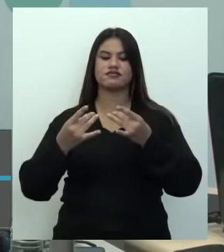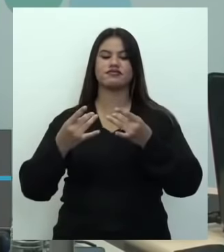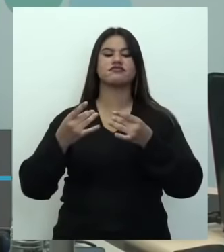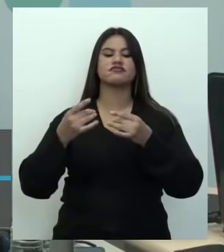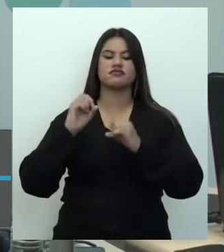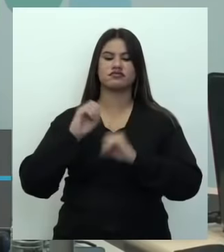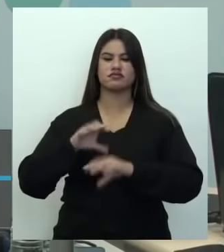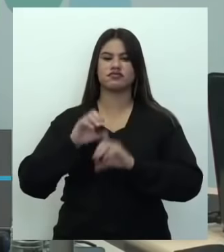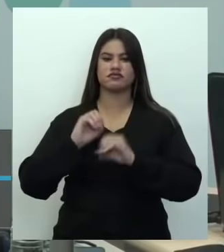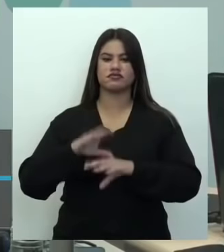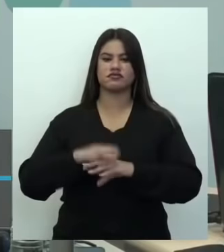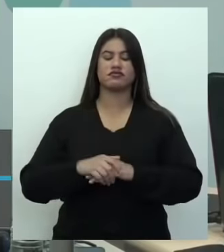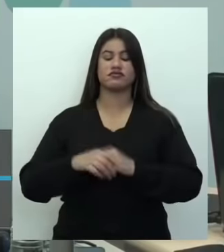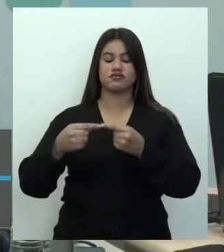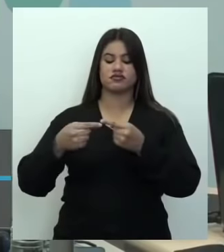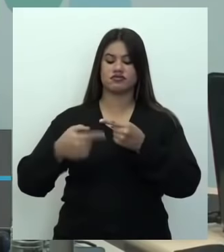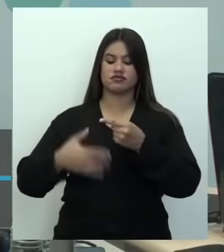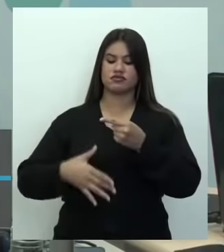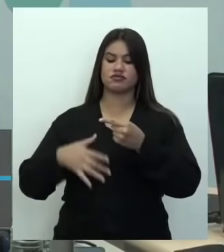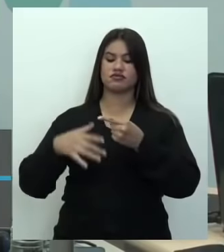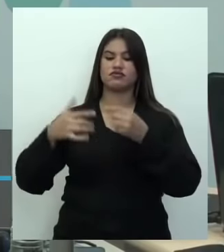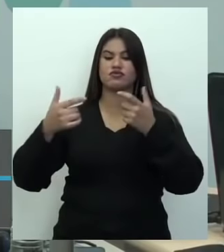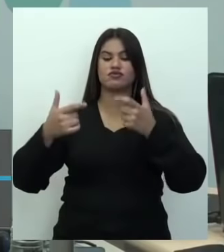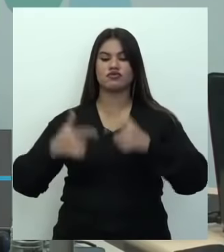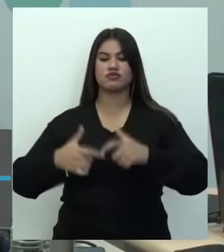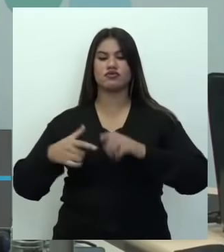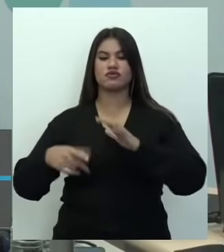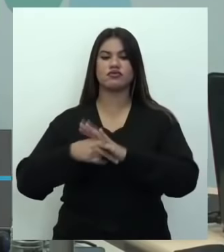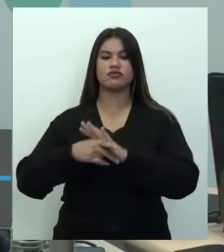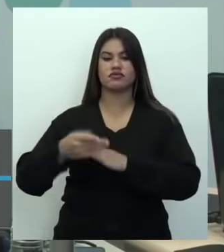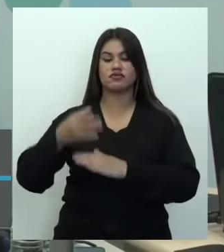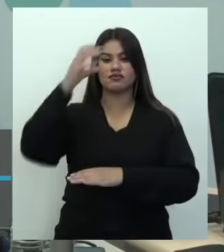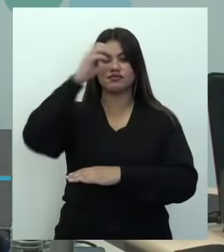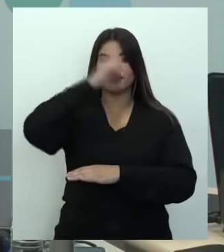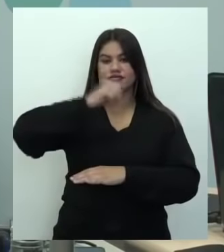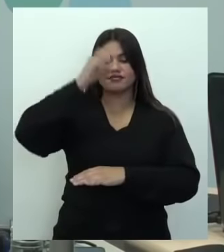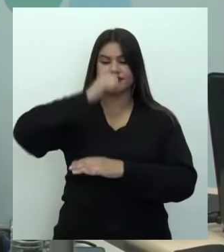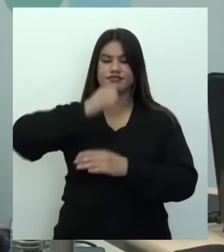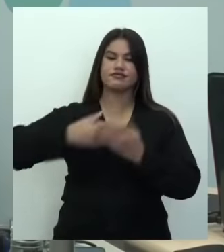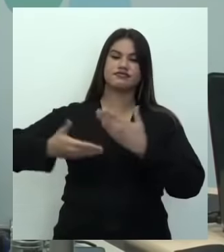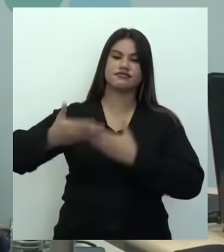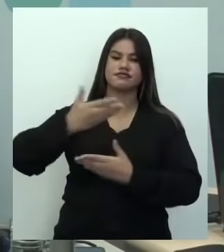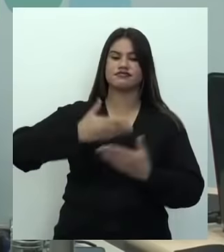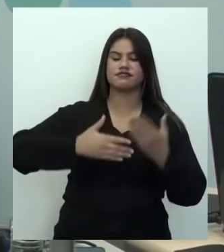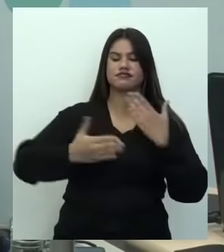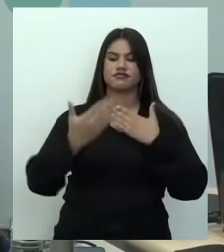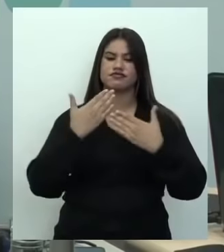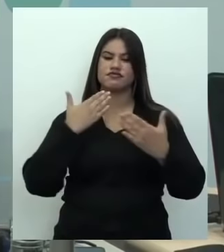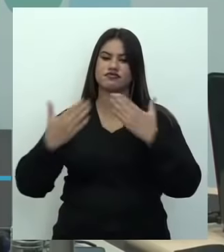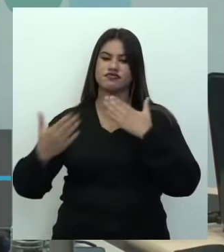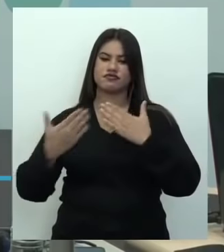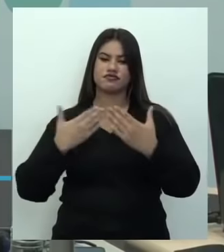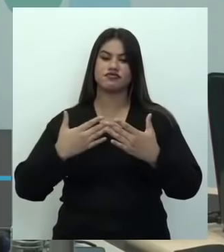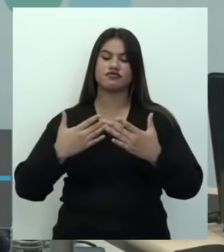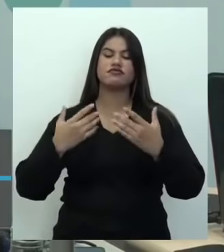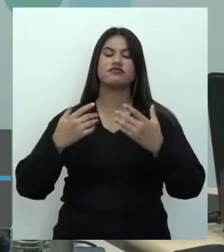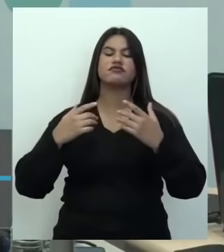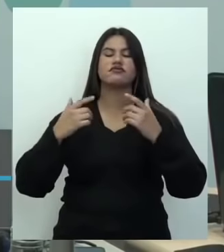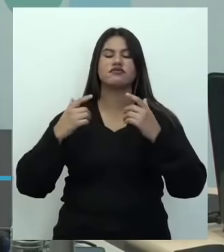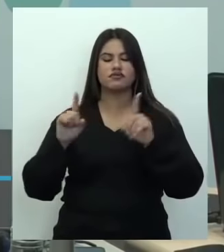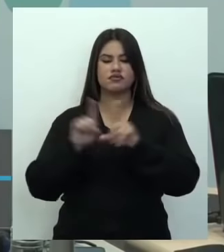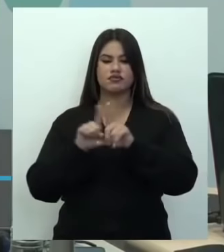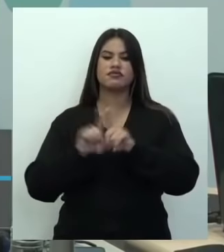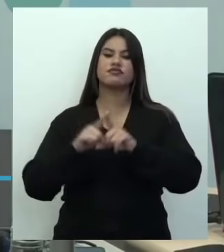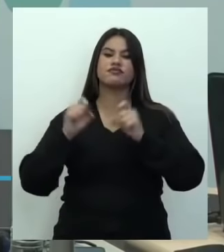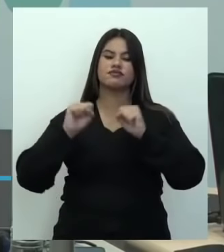O nosso chat é um espaço de aprendizagem, de diálogo, é um espaço para você colocar a sua dúvida,